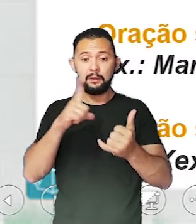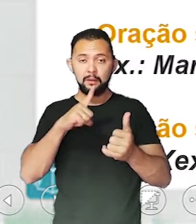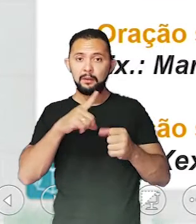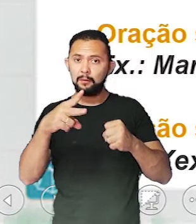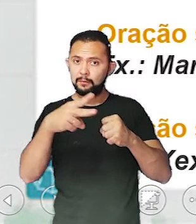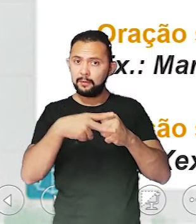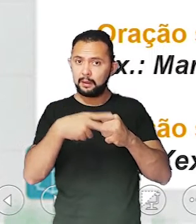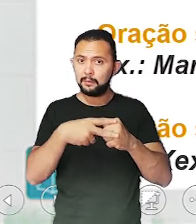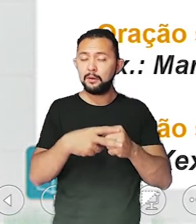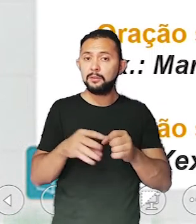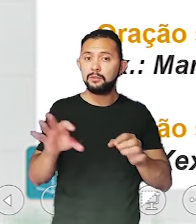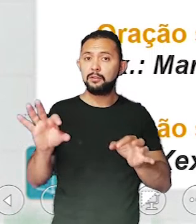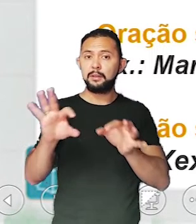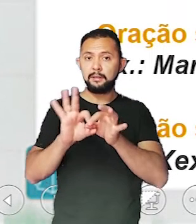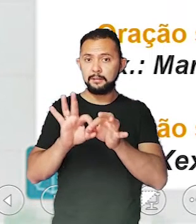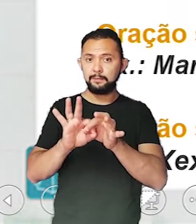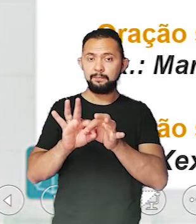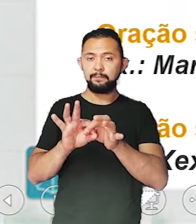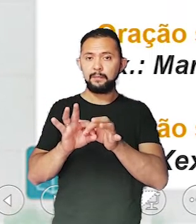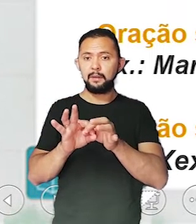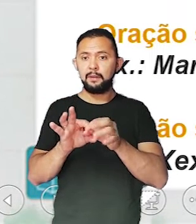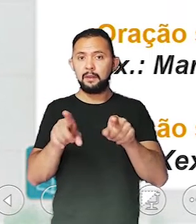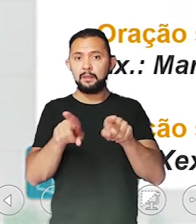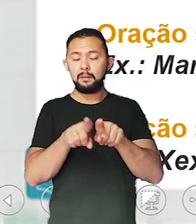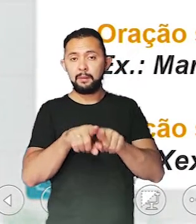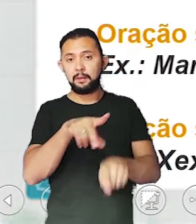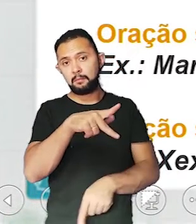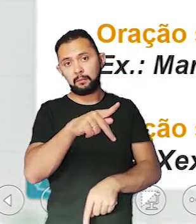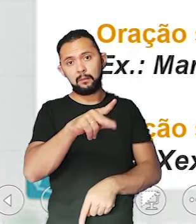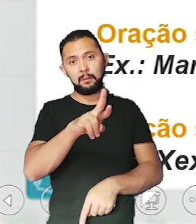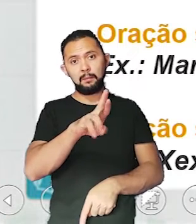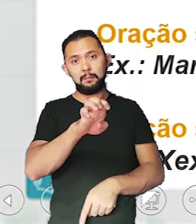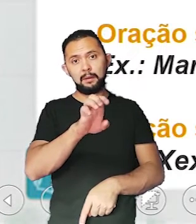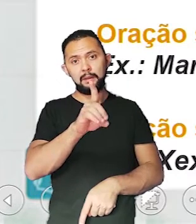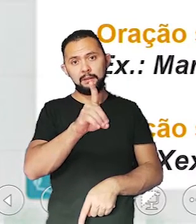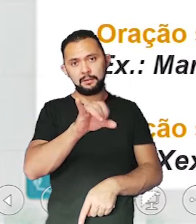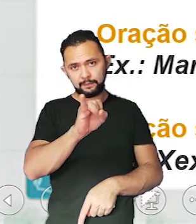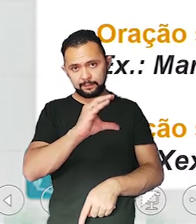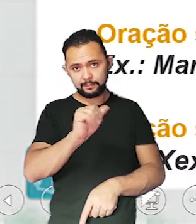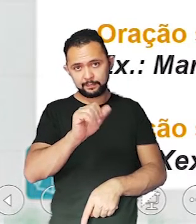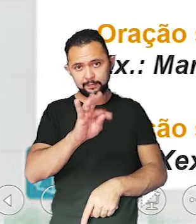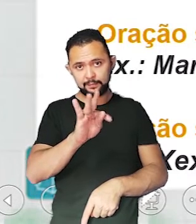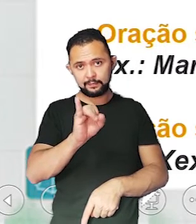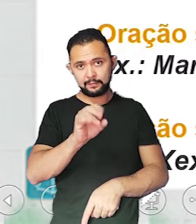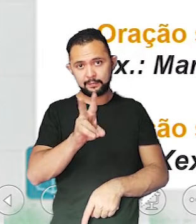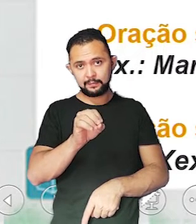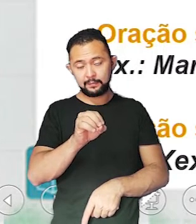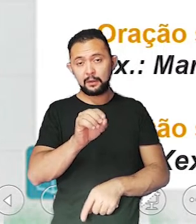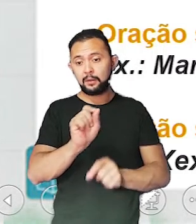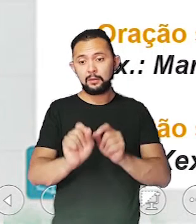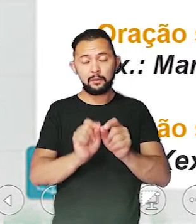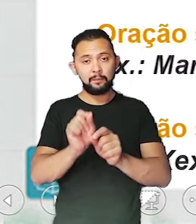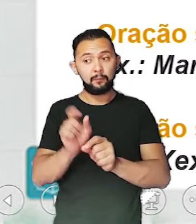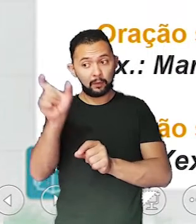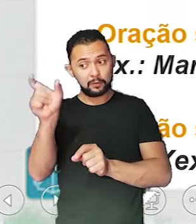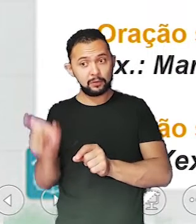de ligação, aqui eu tenho o predicativo, e o meu objeto, aliás, aqui o sujeito vai ser